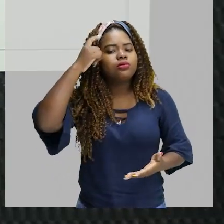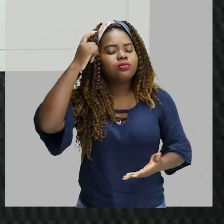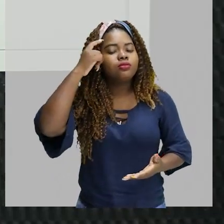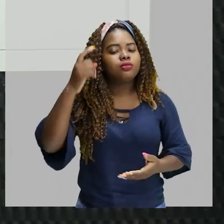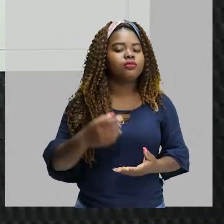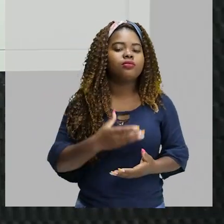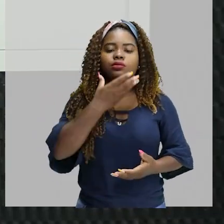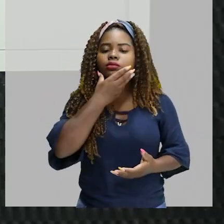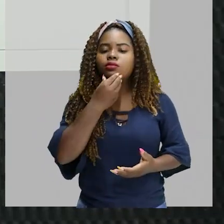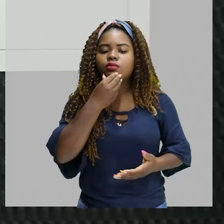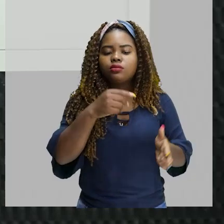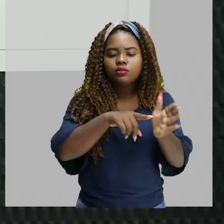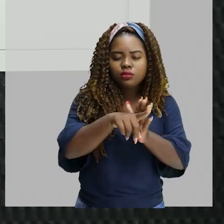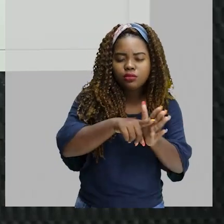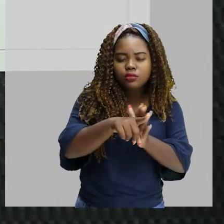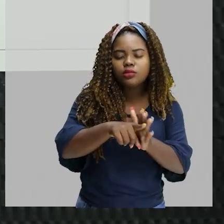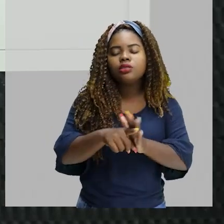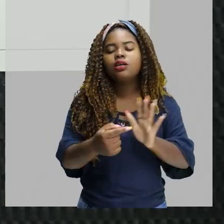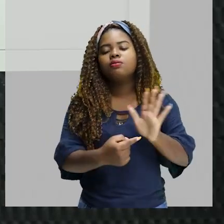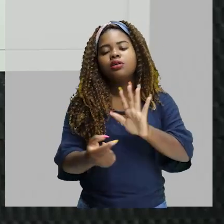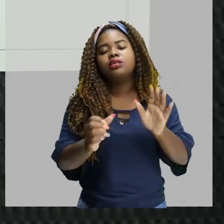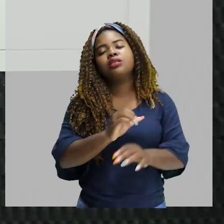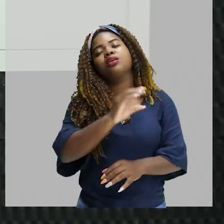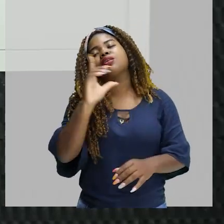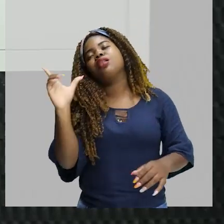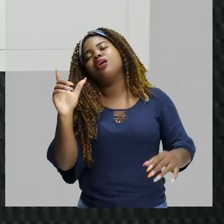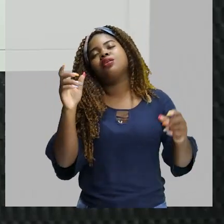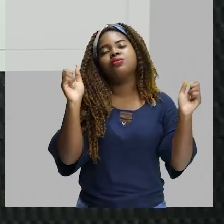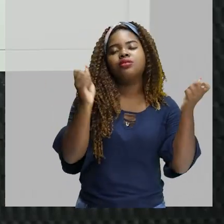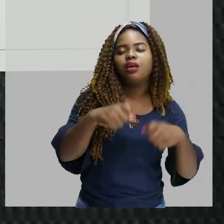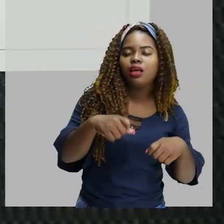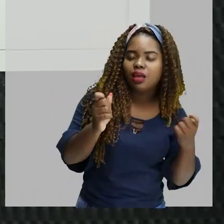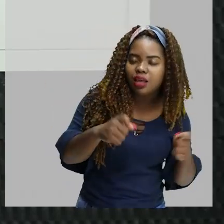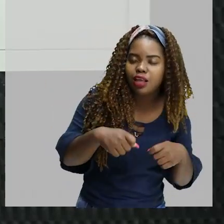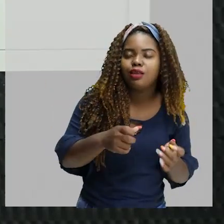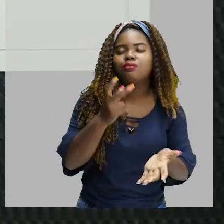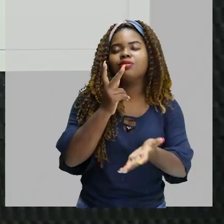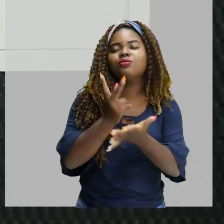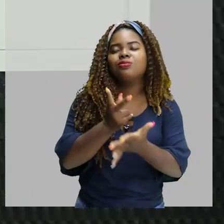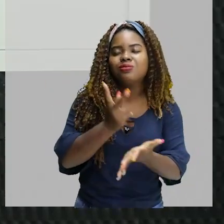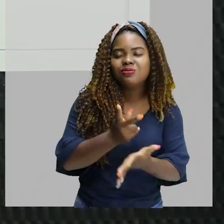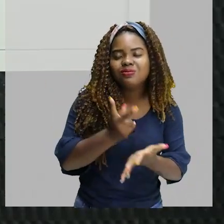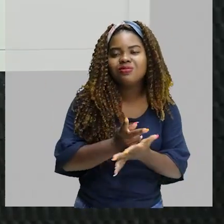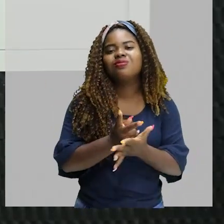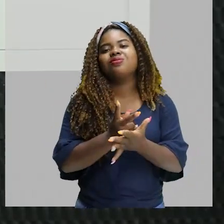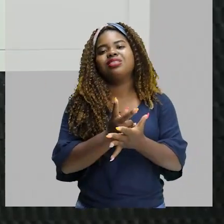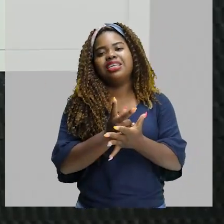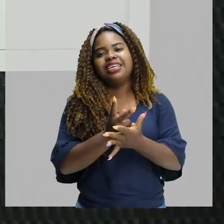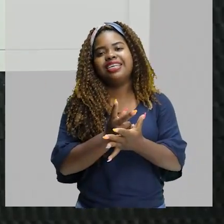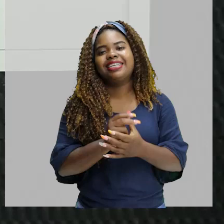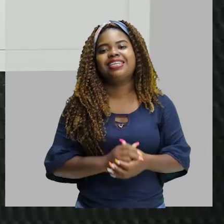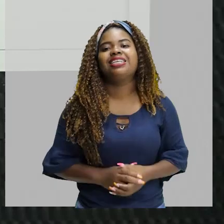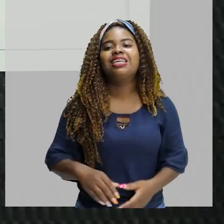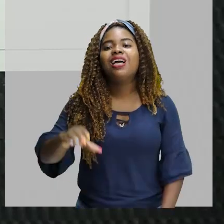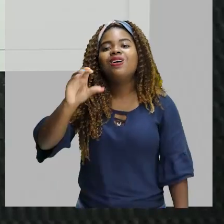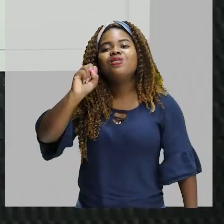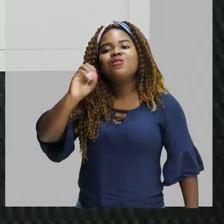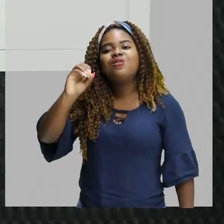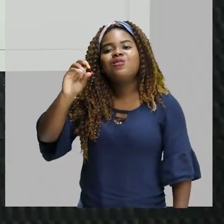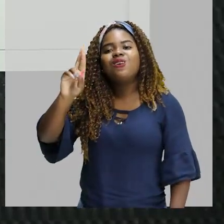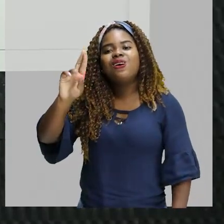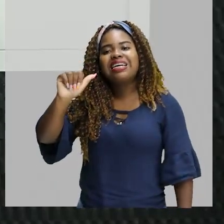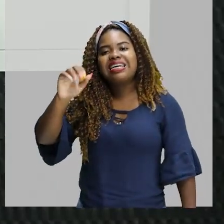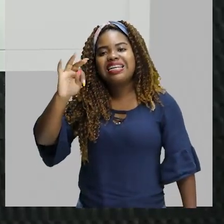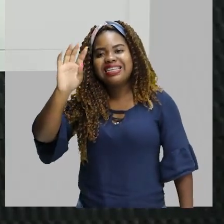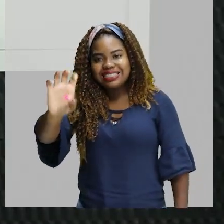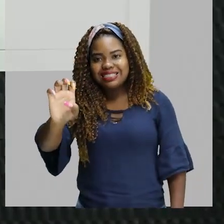disto, e aí aparece, claro, vai aparecer sempre Sócrates, né, com a lendária condição de morte, com as suas